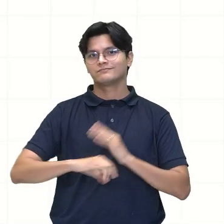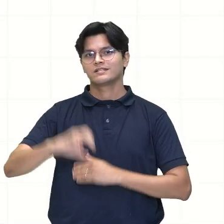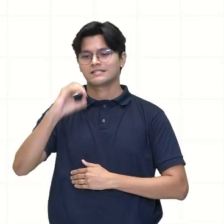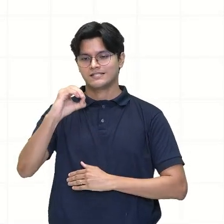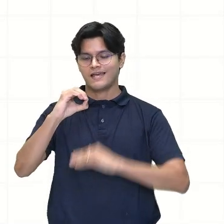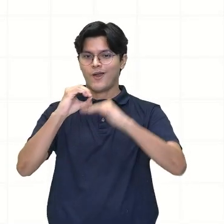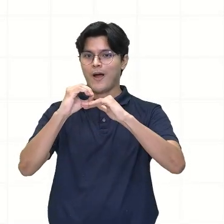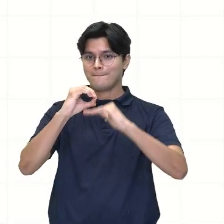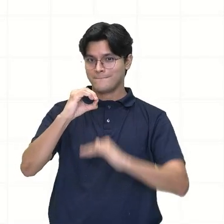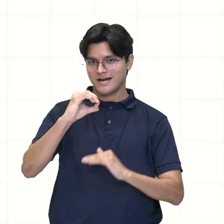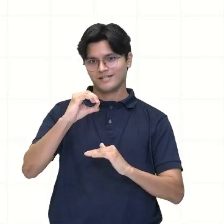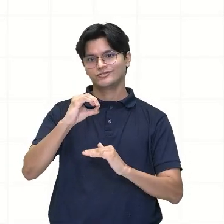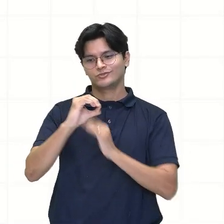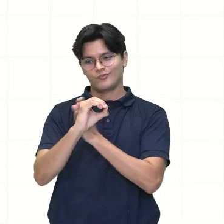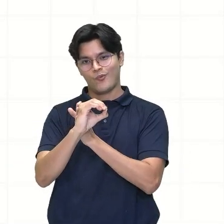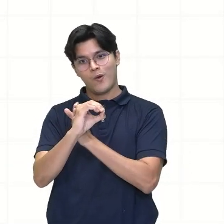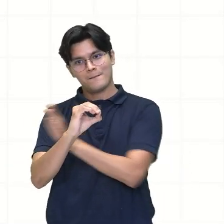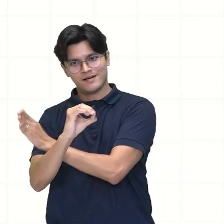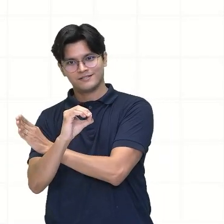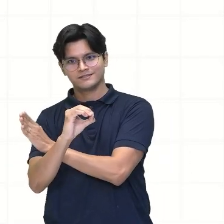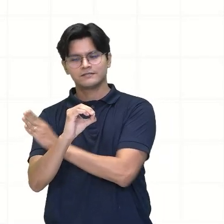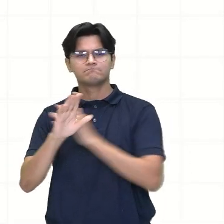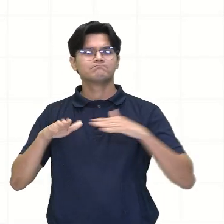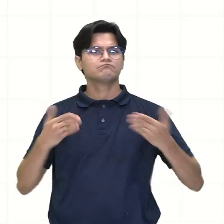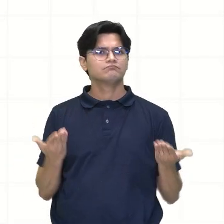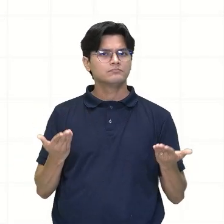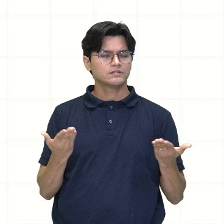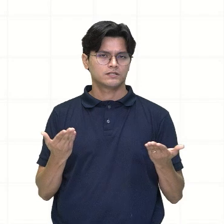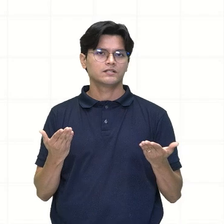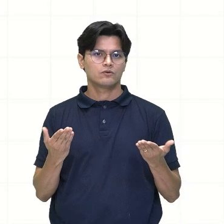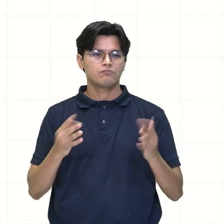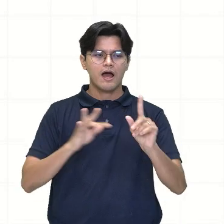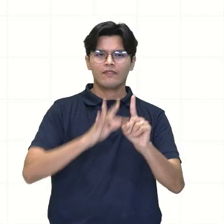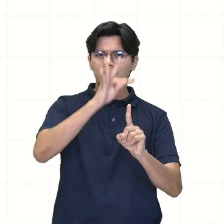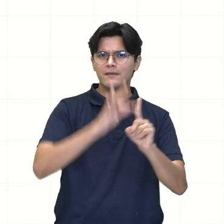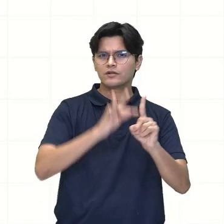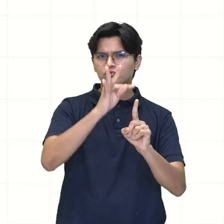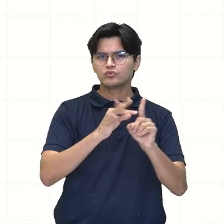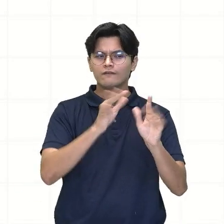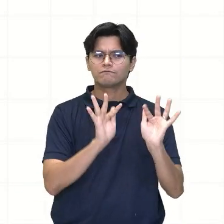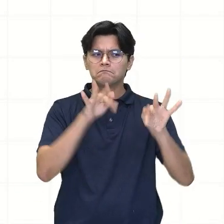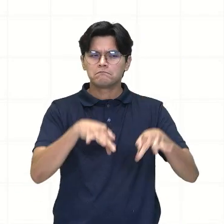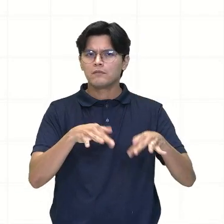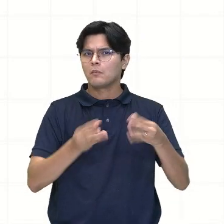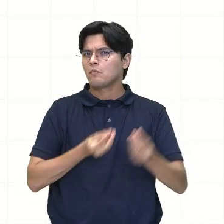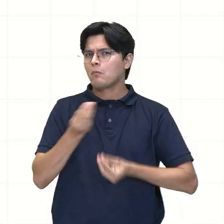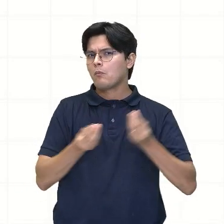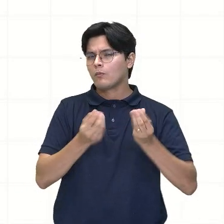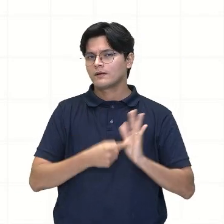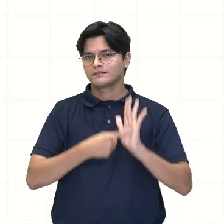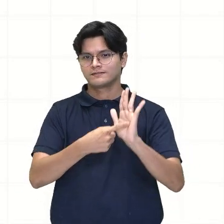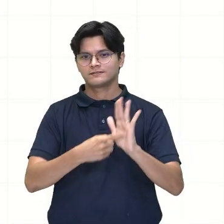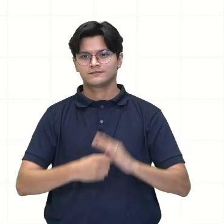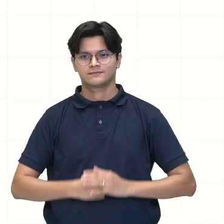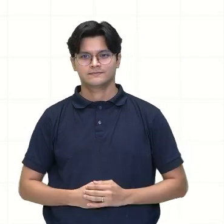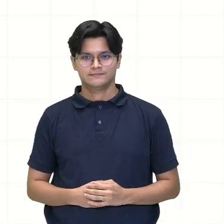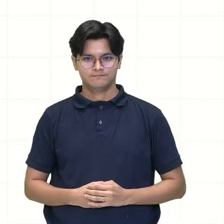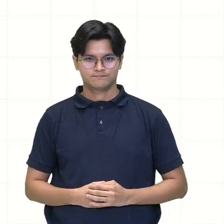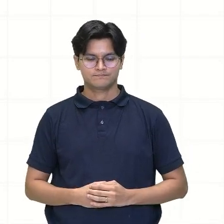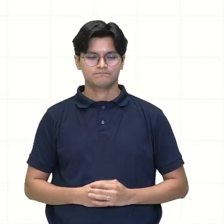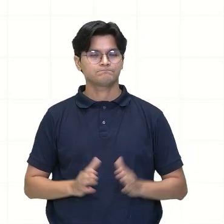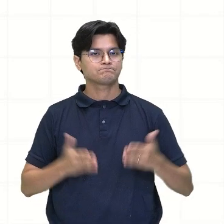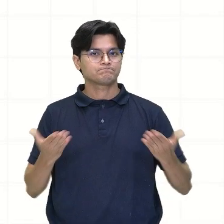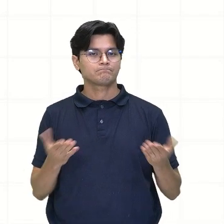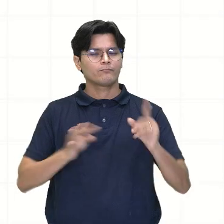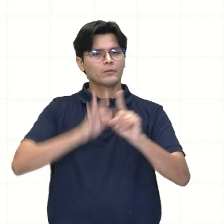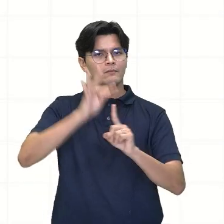qual será a temperatura final? E aí, qual vai ser a nossa